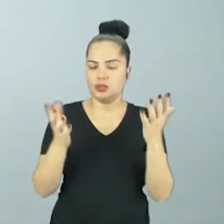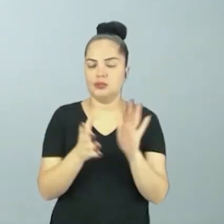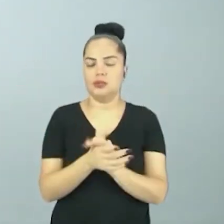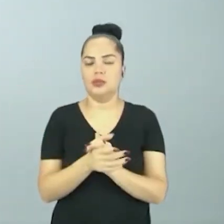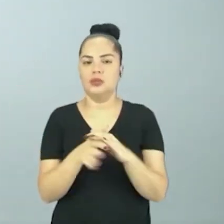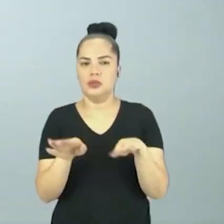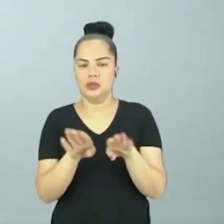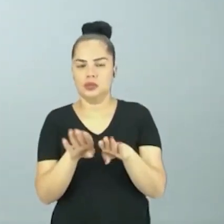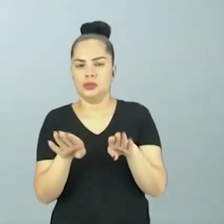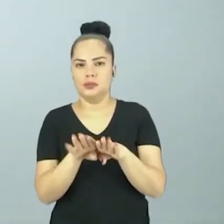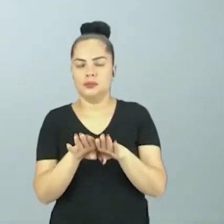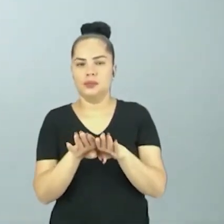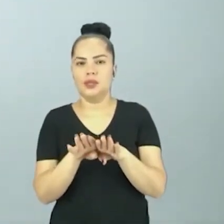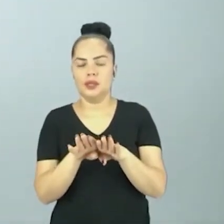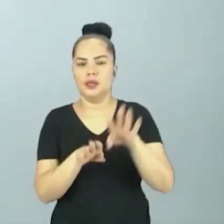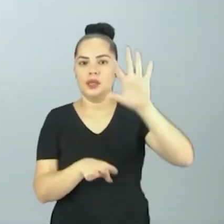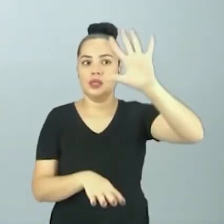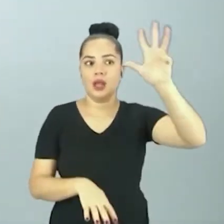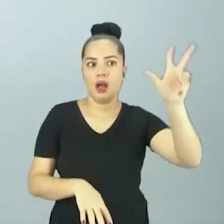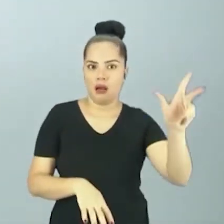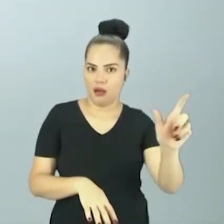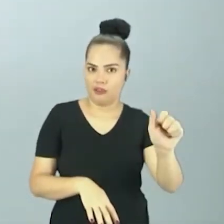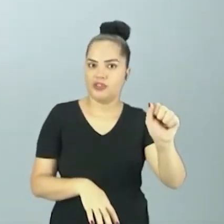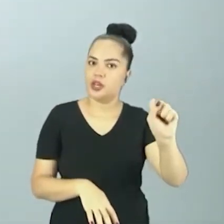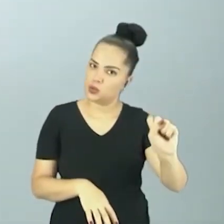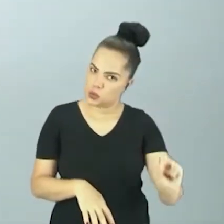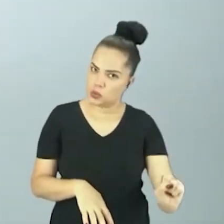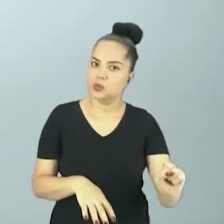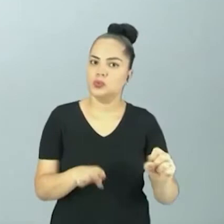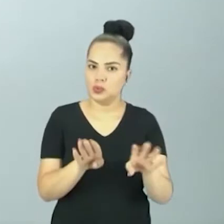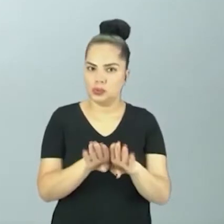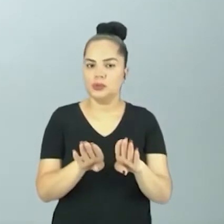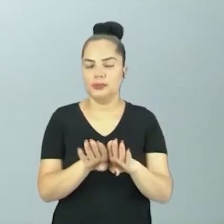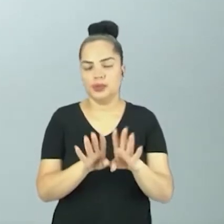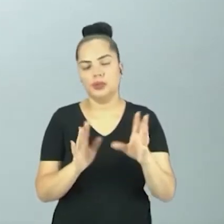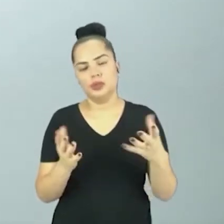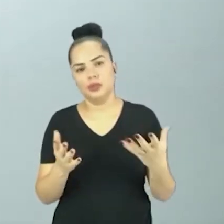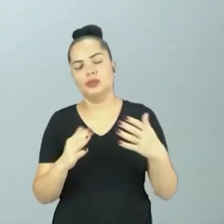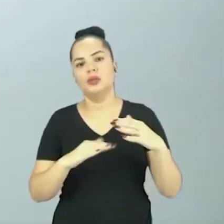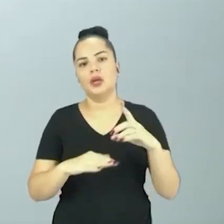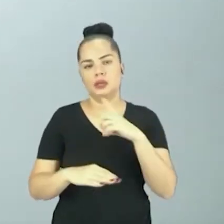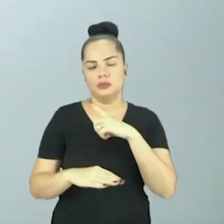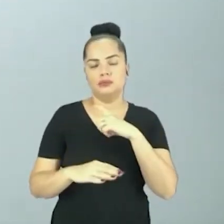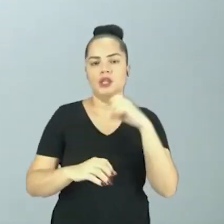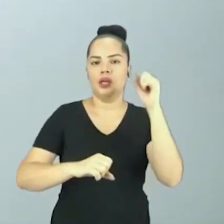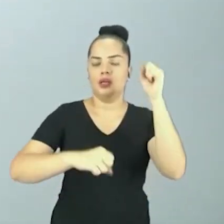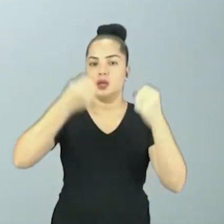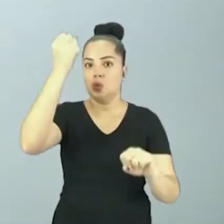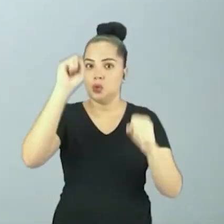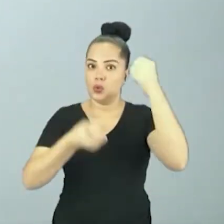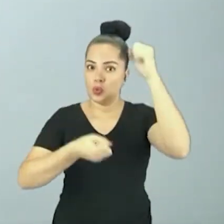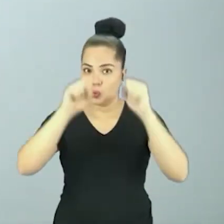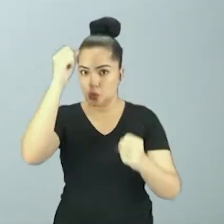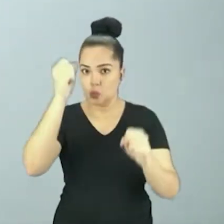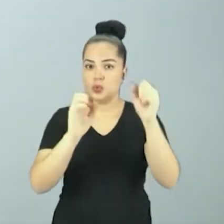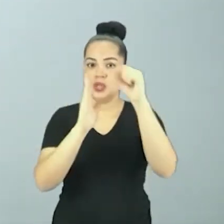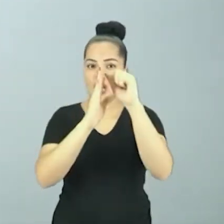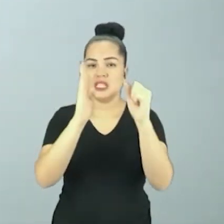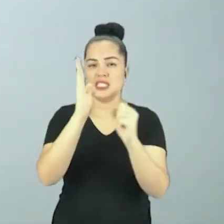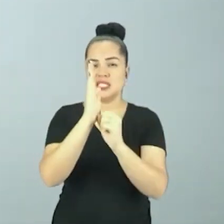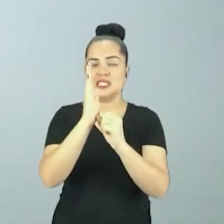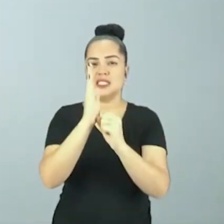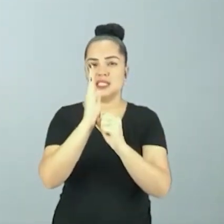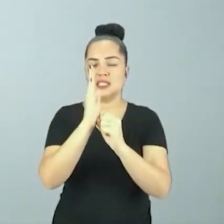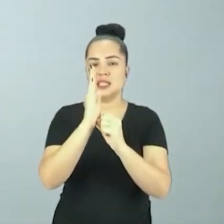temos o caso da África do Sul. Então, mesmo quando se tornaram industrializados, dois séculos depois, por isso